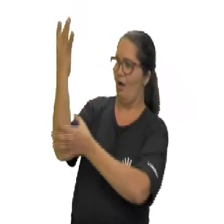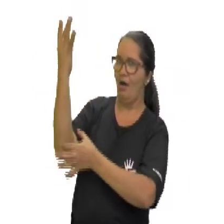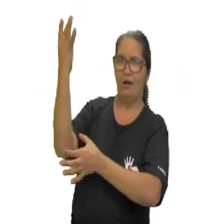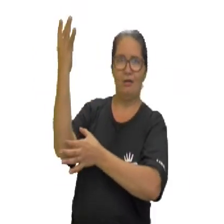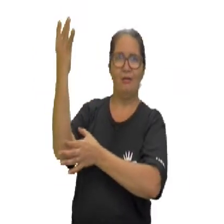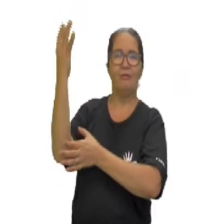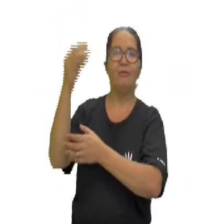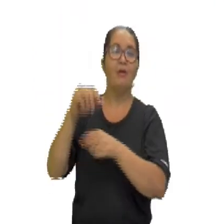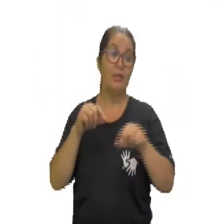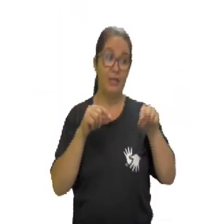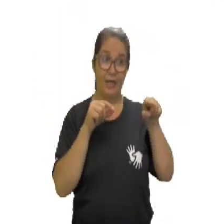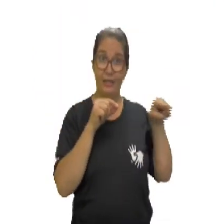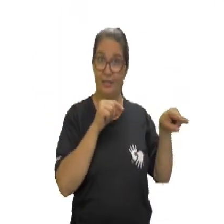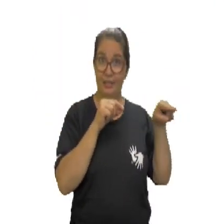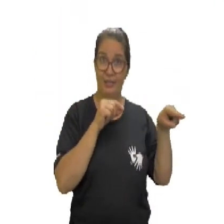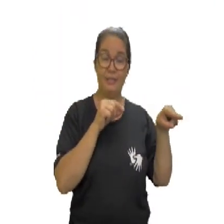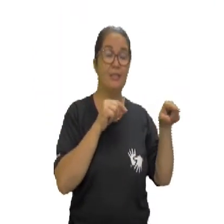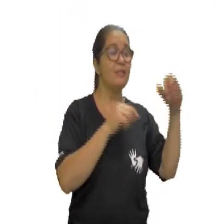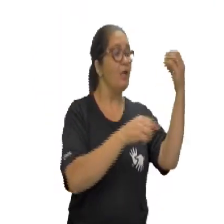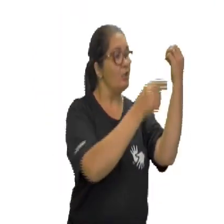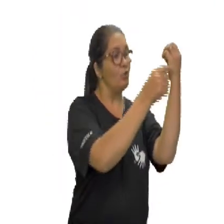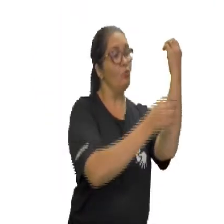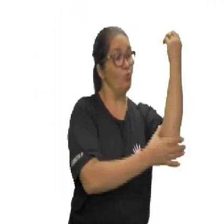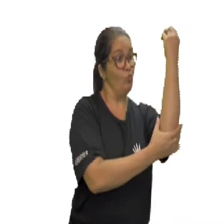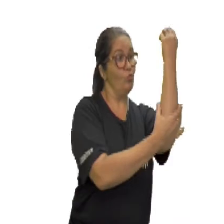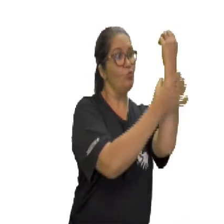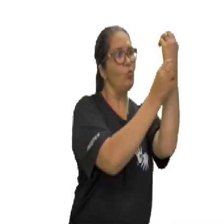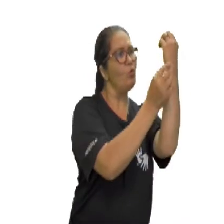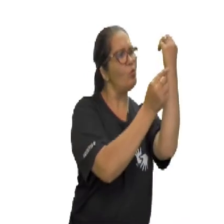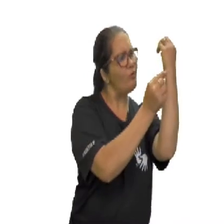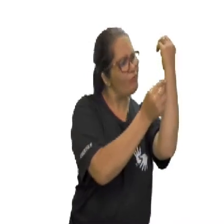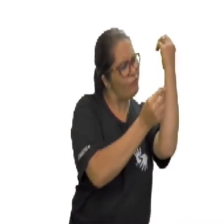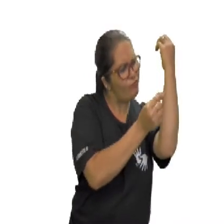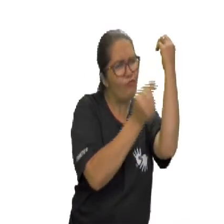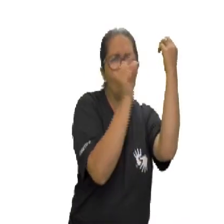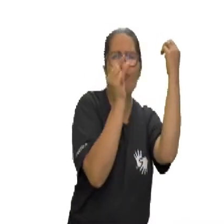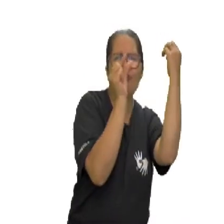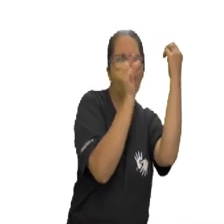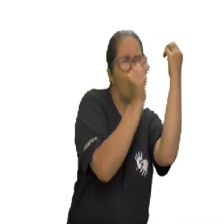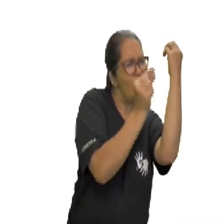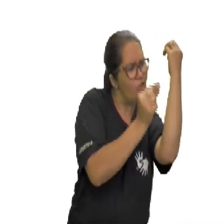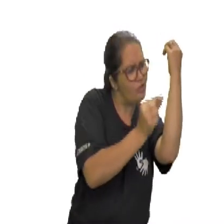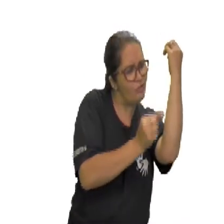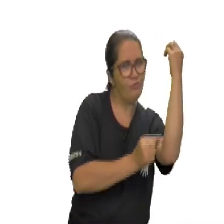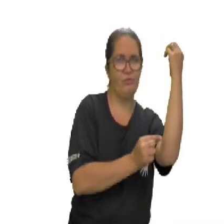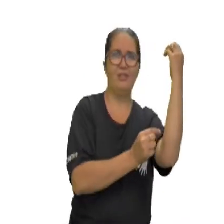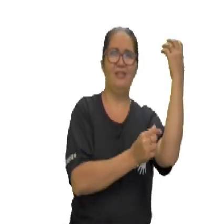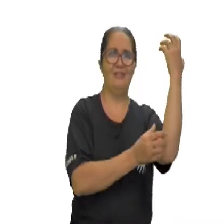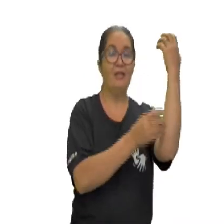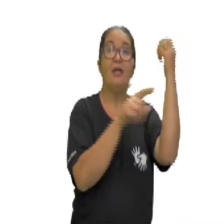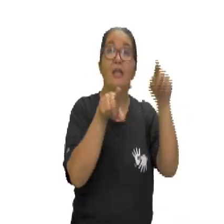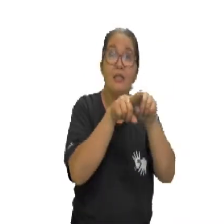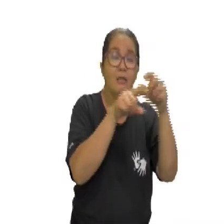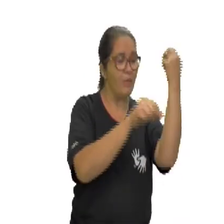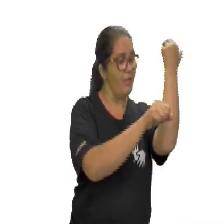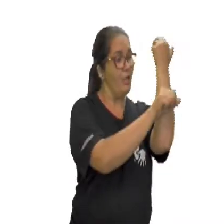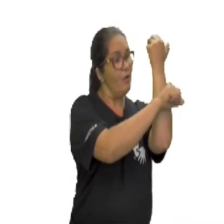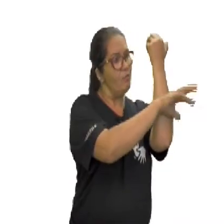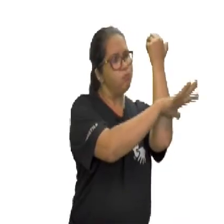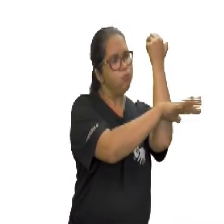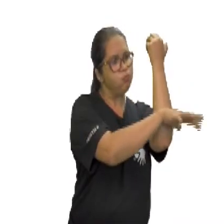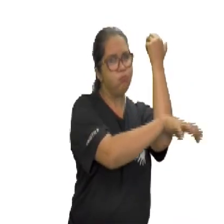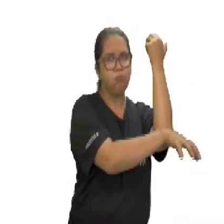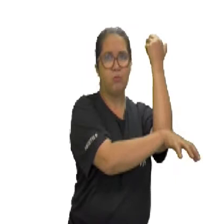raízes dessa vegetação são aéreas, olha lá. Olha o tanto de raiz que a gente consegue perceber ali. Vocês